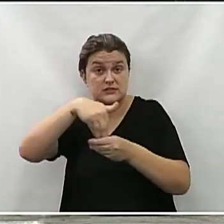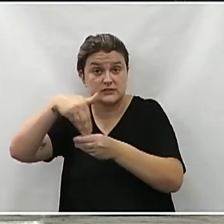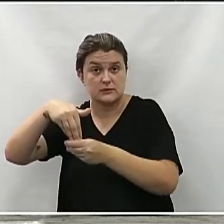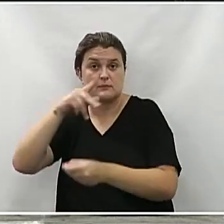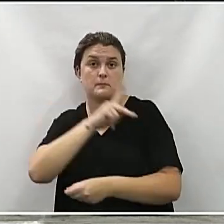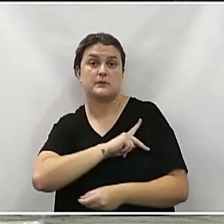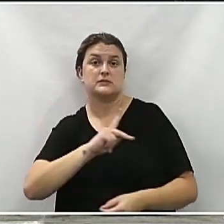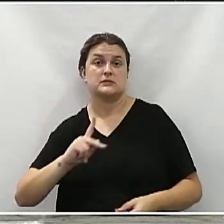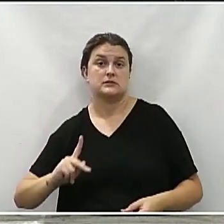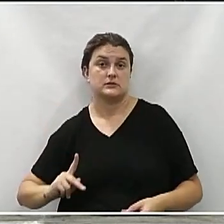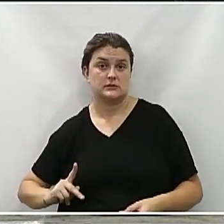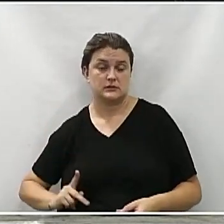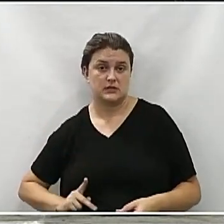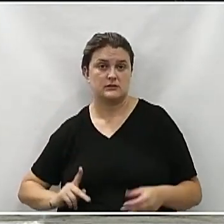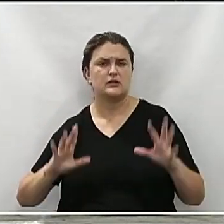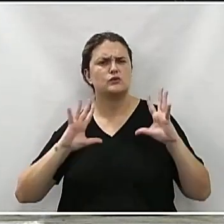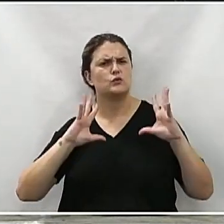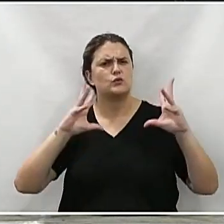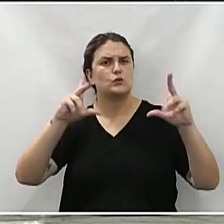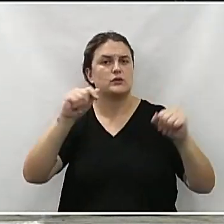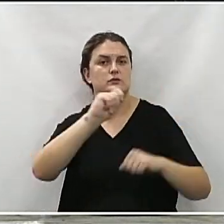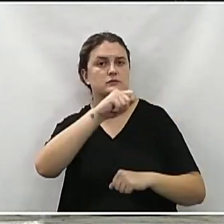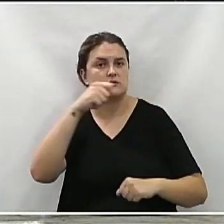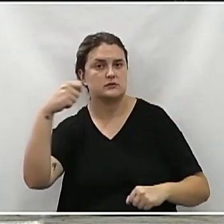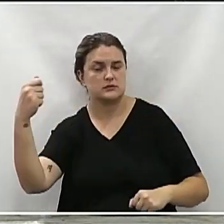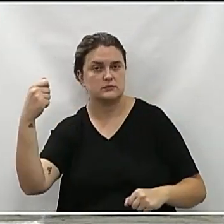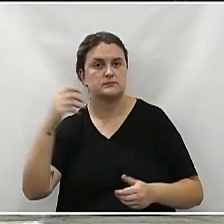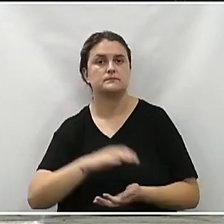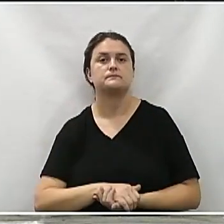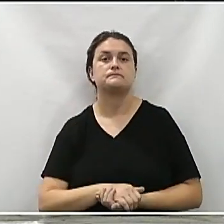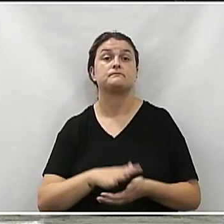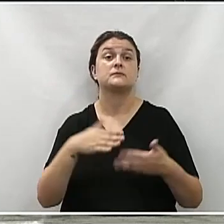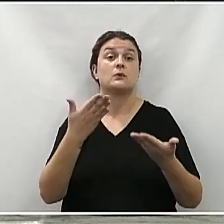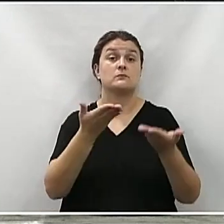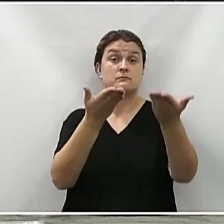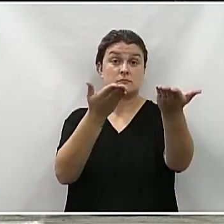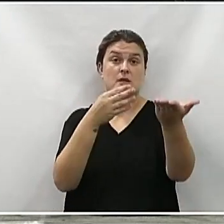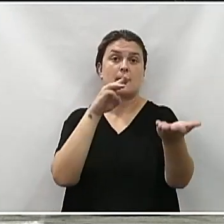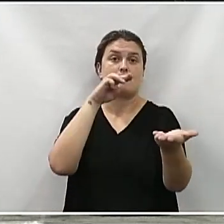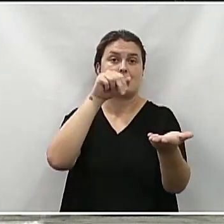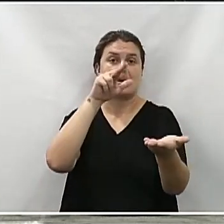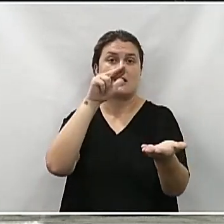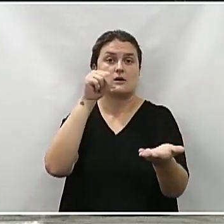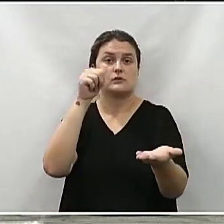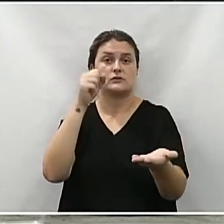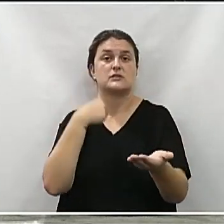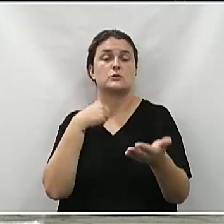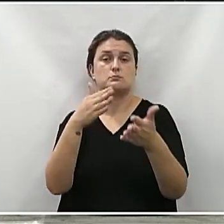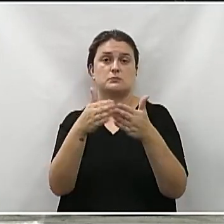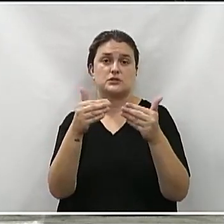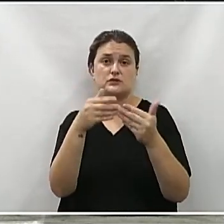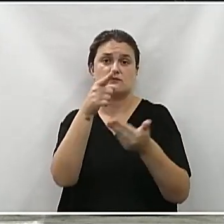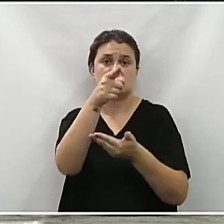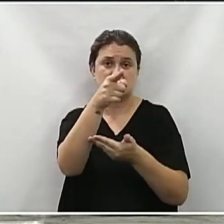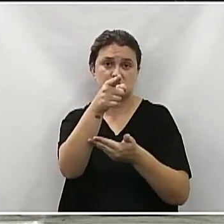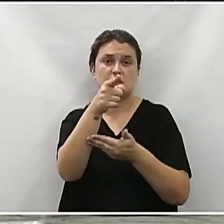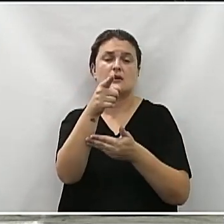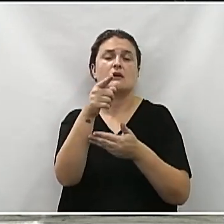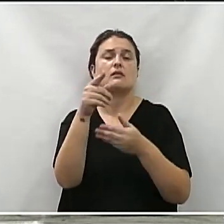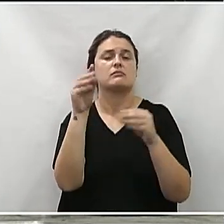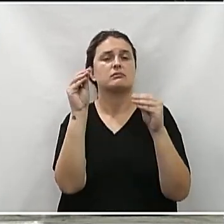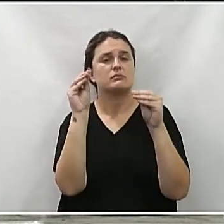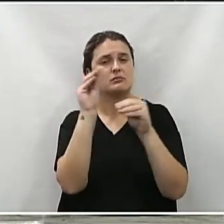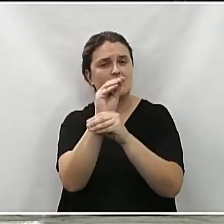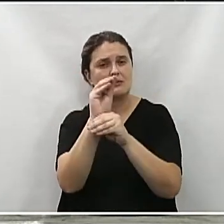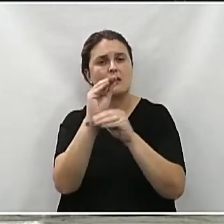presidente de todas as associações então o senhor Marcos Spack que está aqui acompanhando eu só peço por gentileza que trate todos